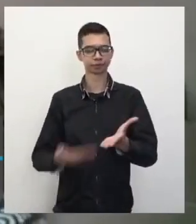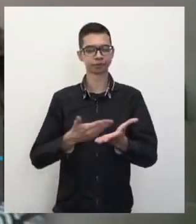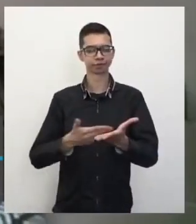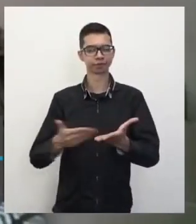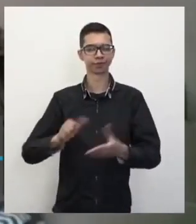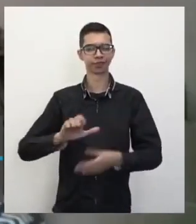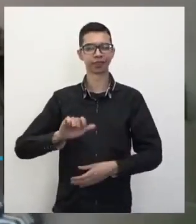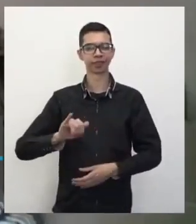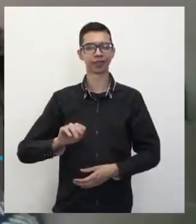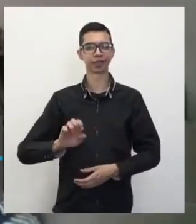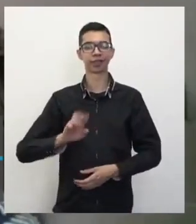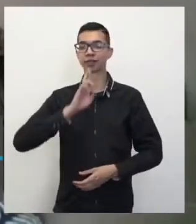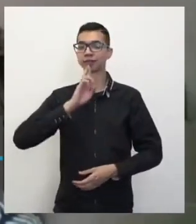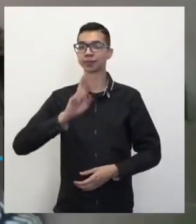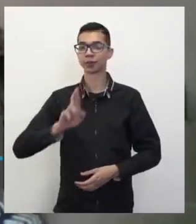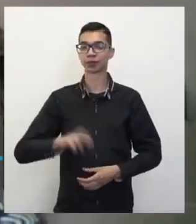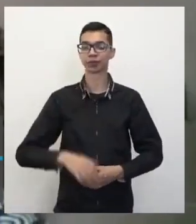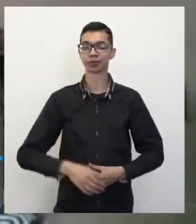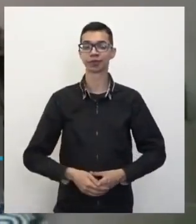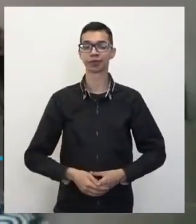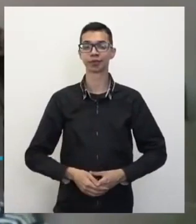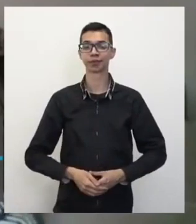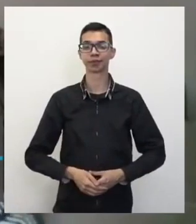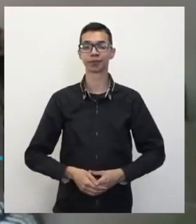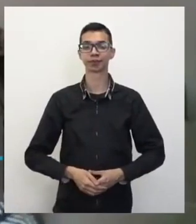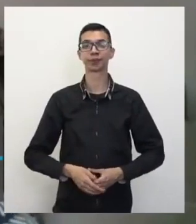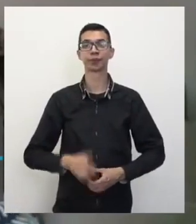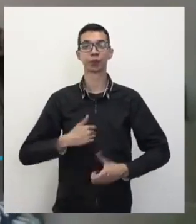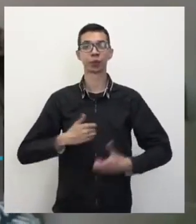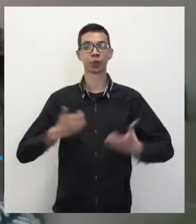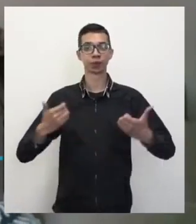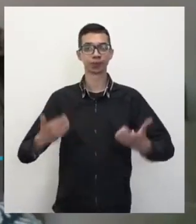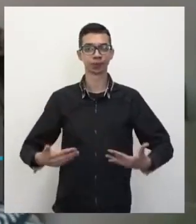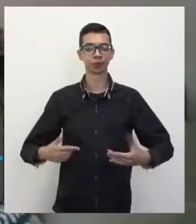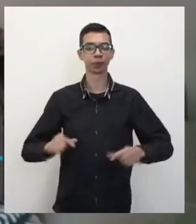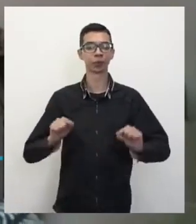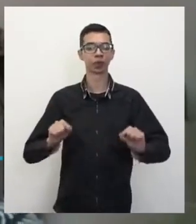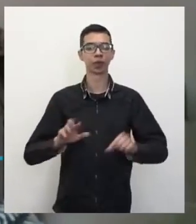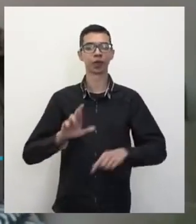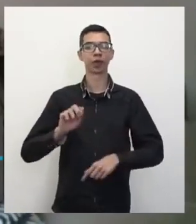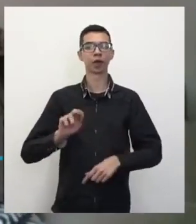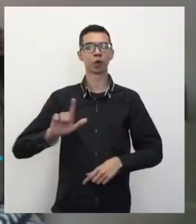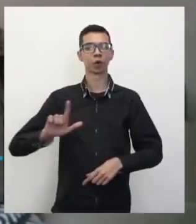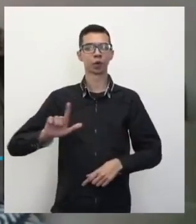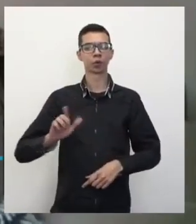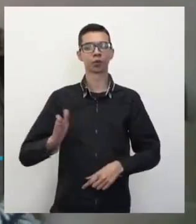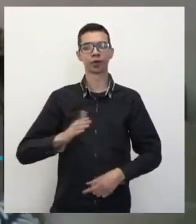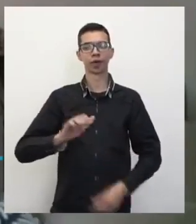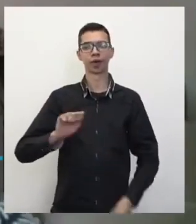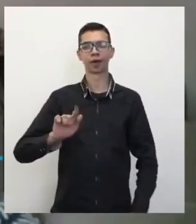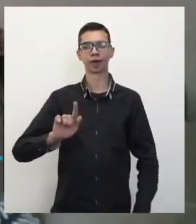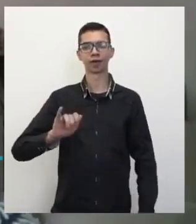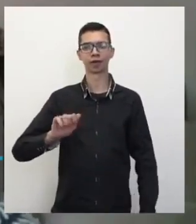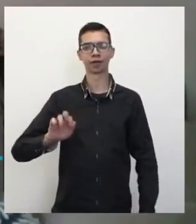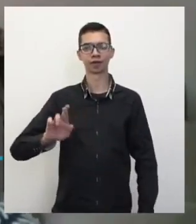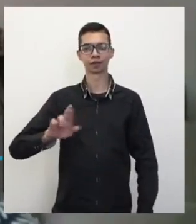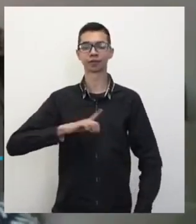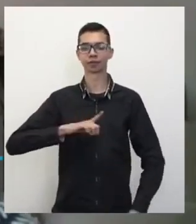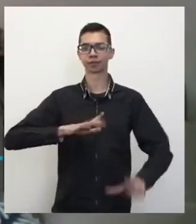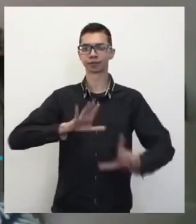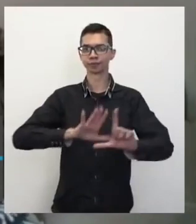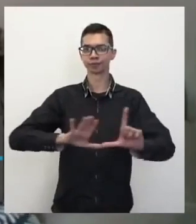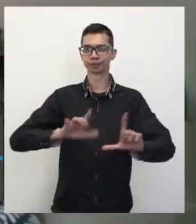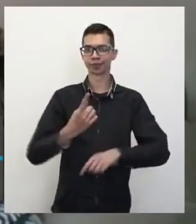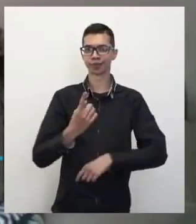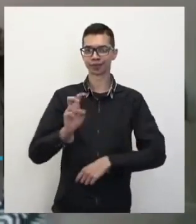de resposta para 5? Só corrigindo, ficou bem explícita a alegria de Raul Aguiar, hein? Nesse slide 15, na questão